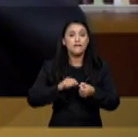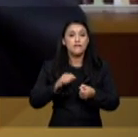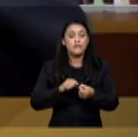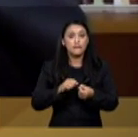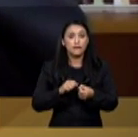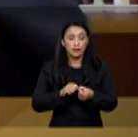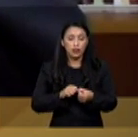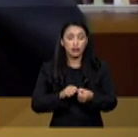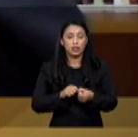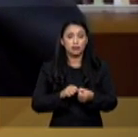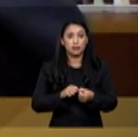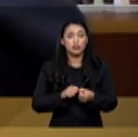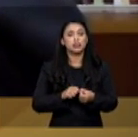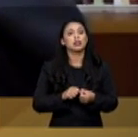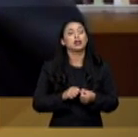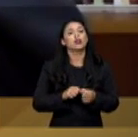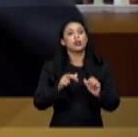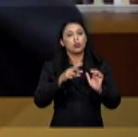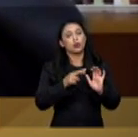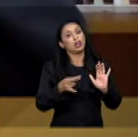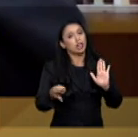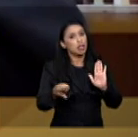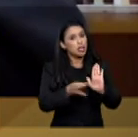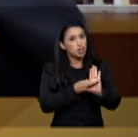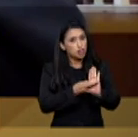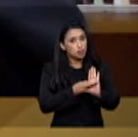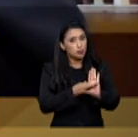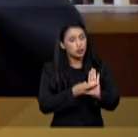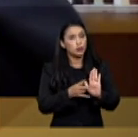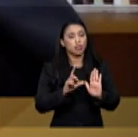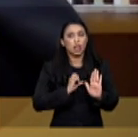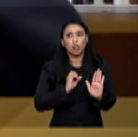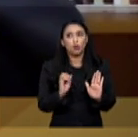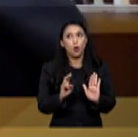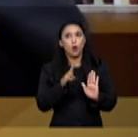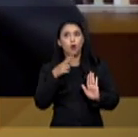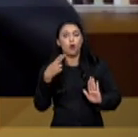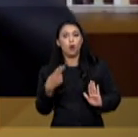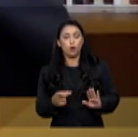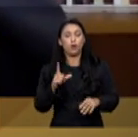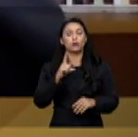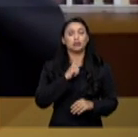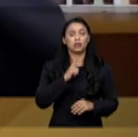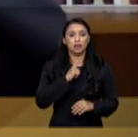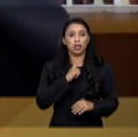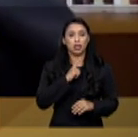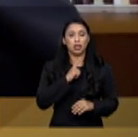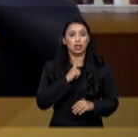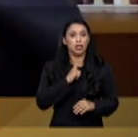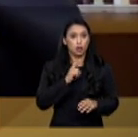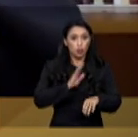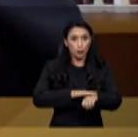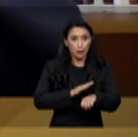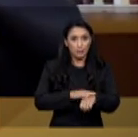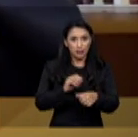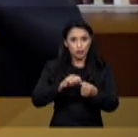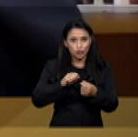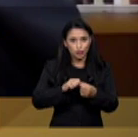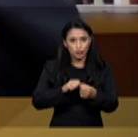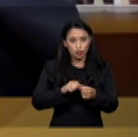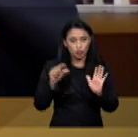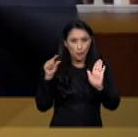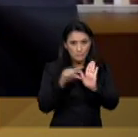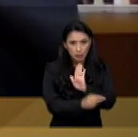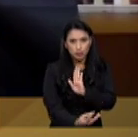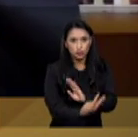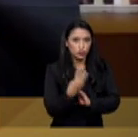com as atribuições previstas no regimento interno ou no ato de que resultar sua criação. E parágrafo